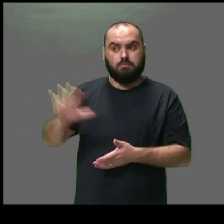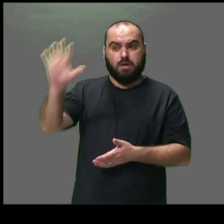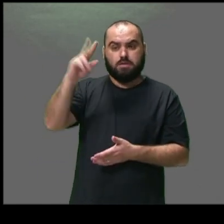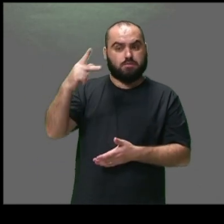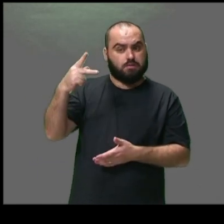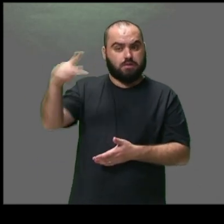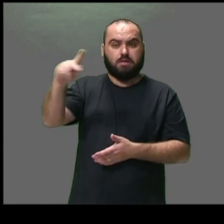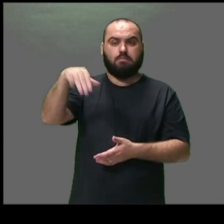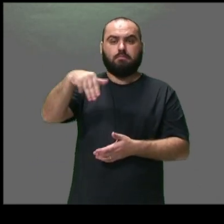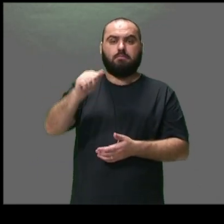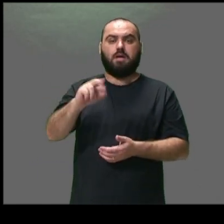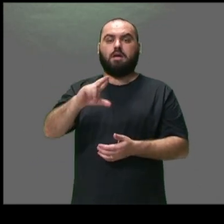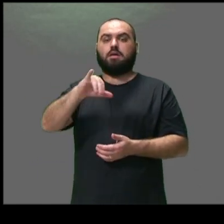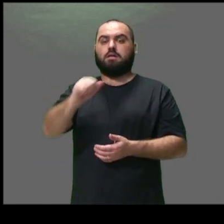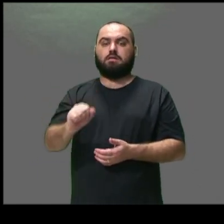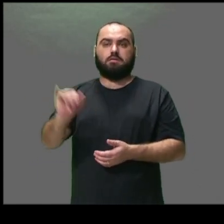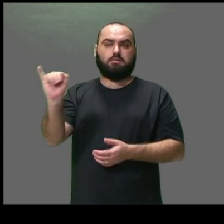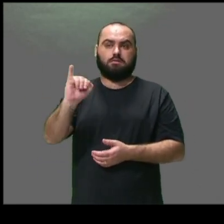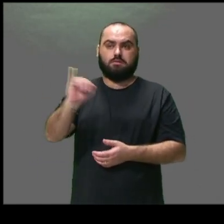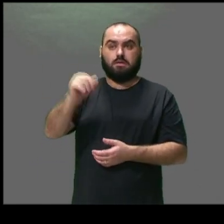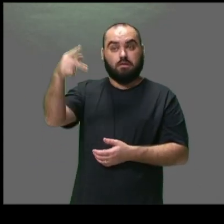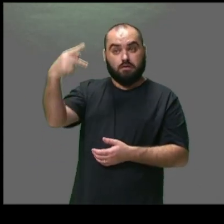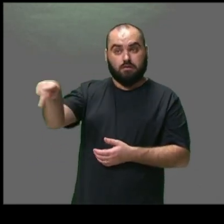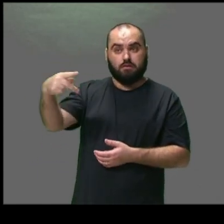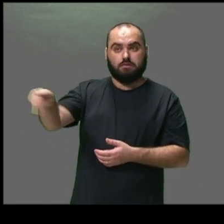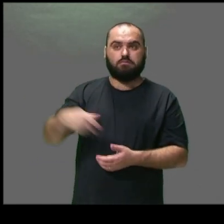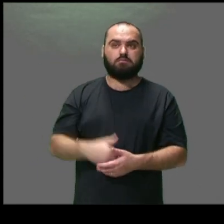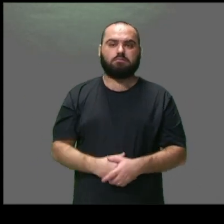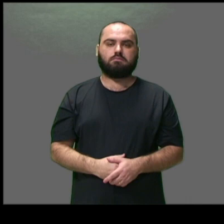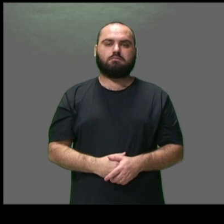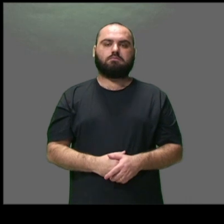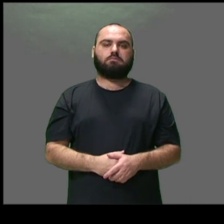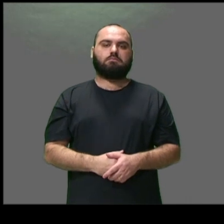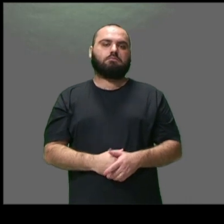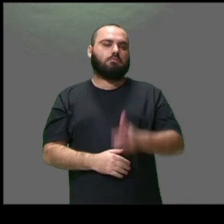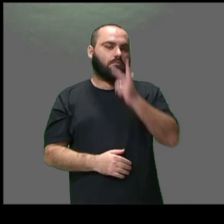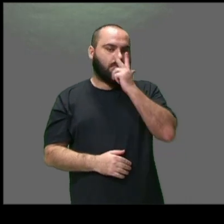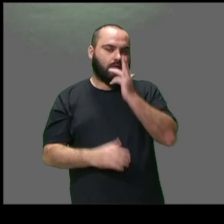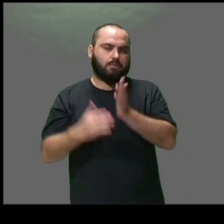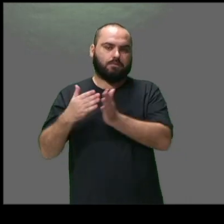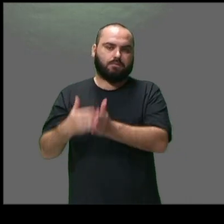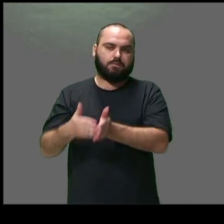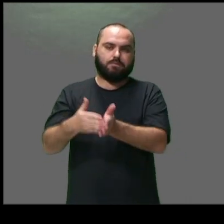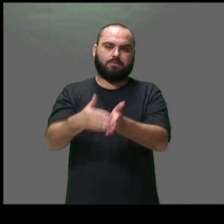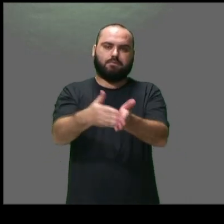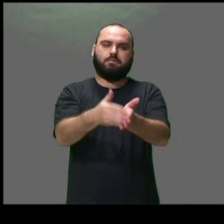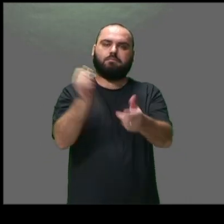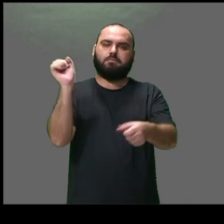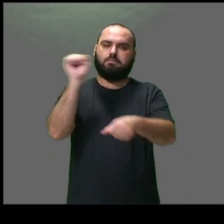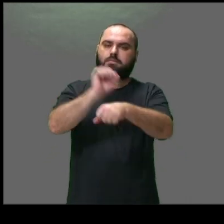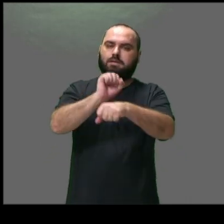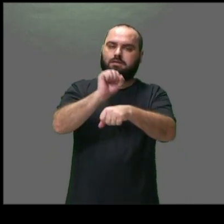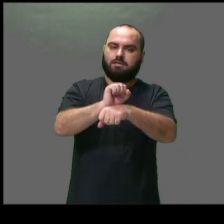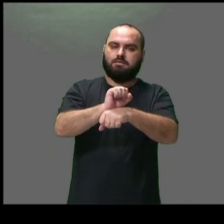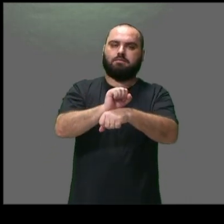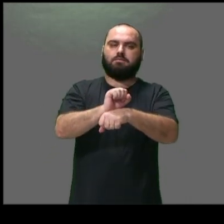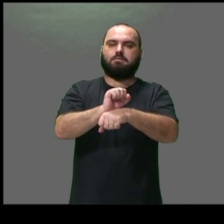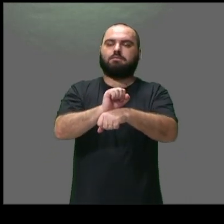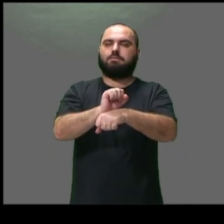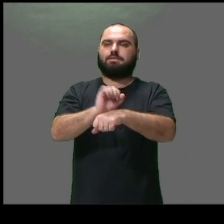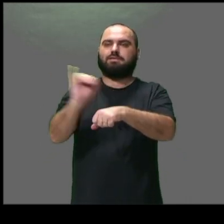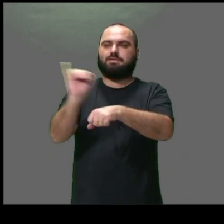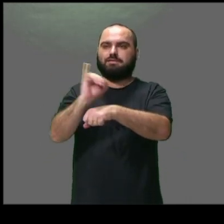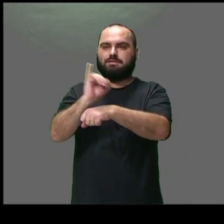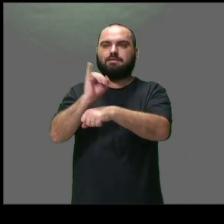Marina Itajaí. É como se fosse os veleiros estacionados na Marina Itajaí, porque quando você entra,